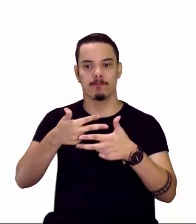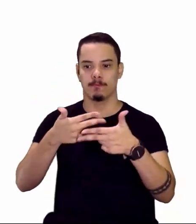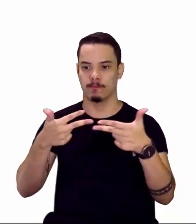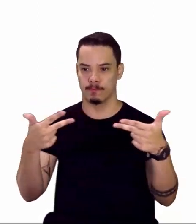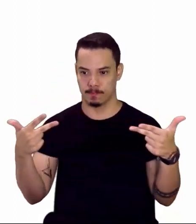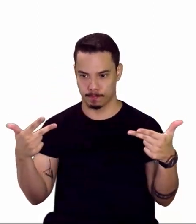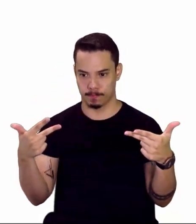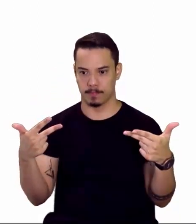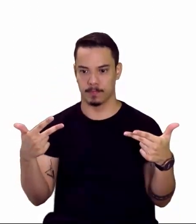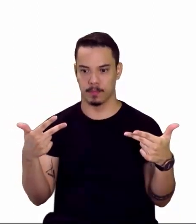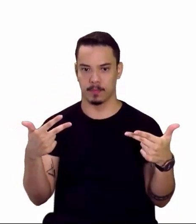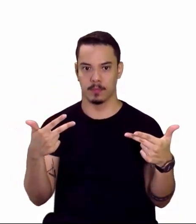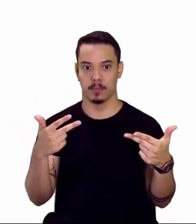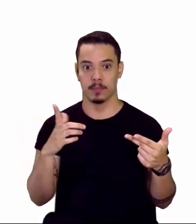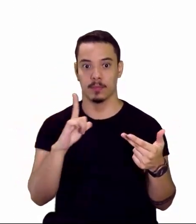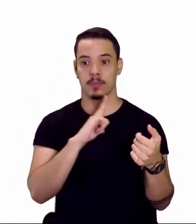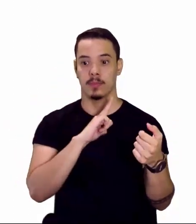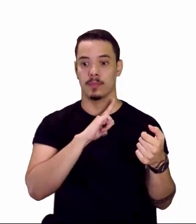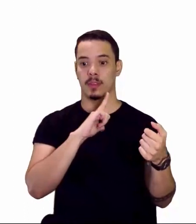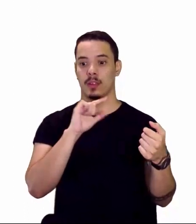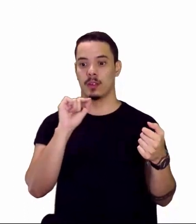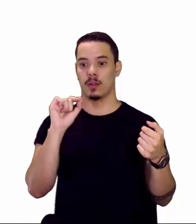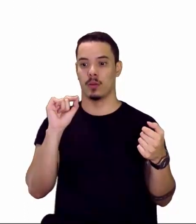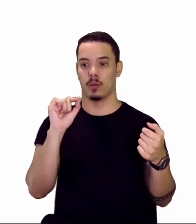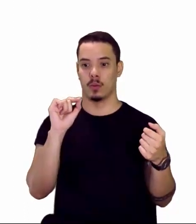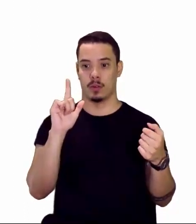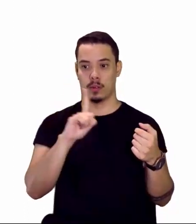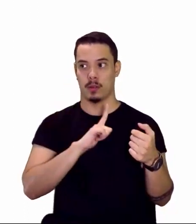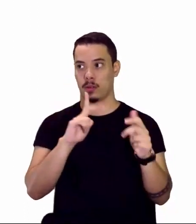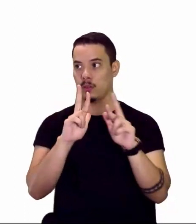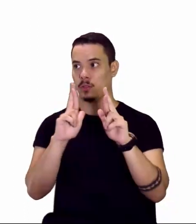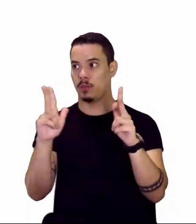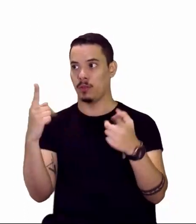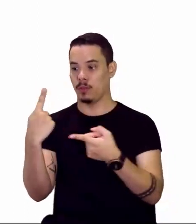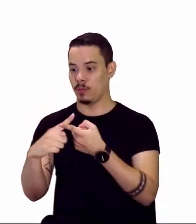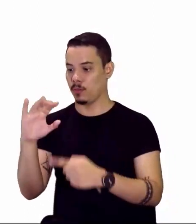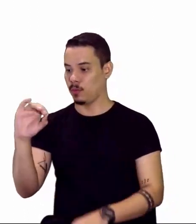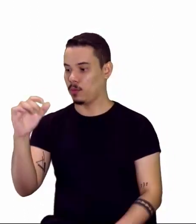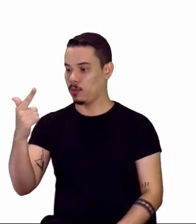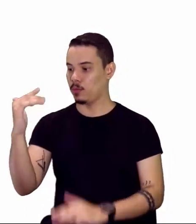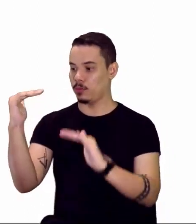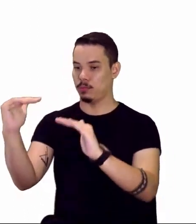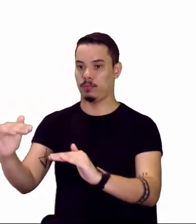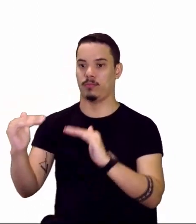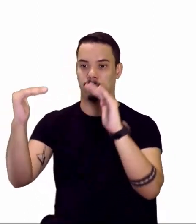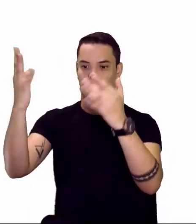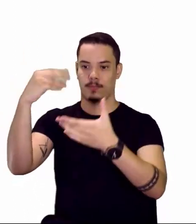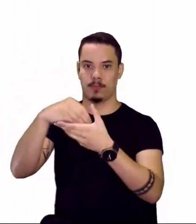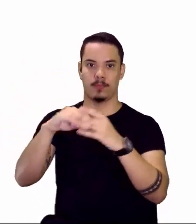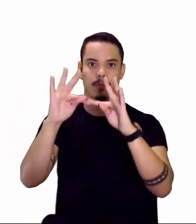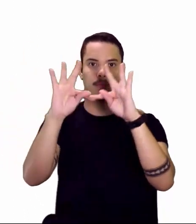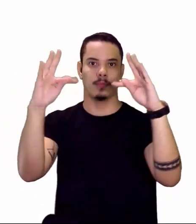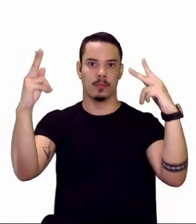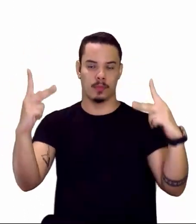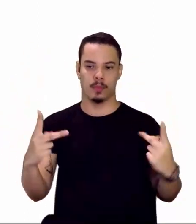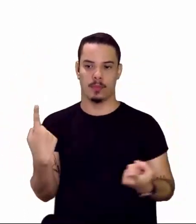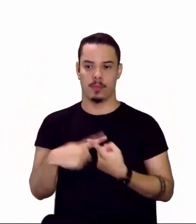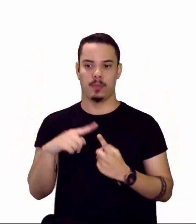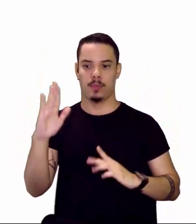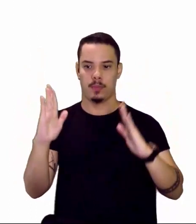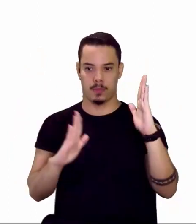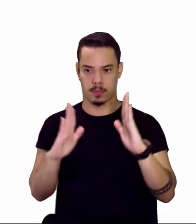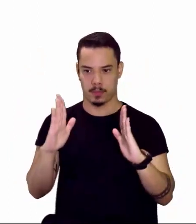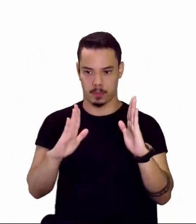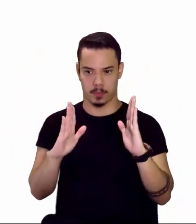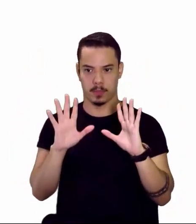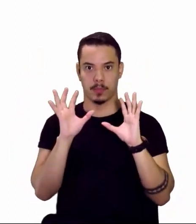enxofre, selênio, telúrio e polônio, o oxigênio está acima, porque a eletronegatividade no período cresce de baixo